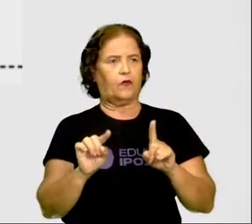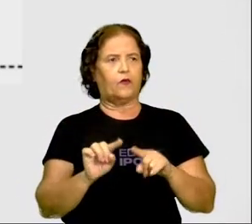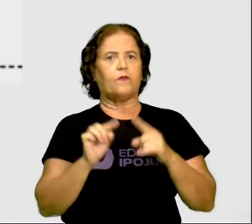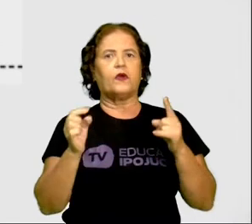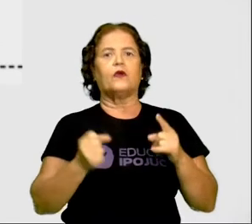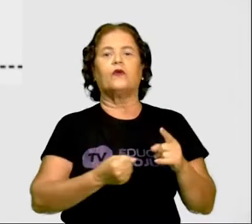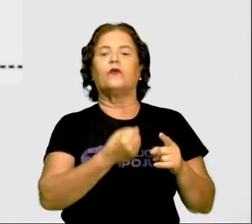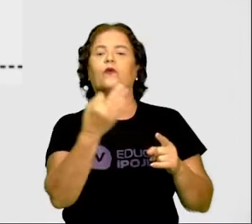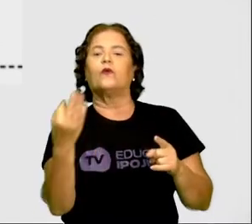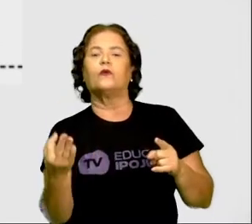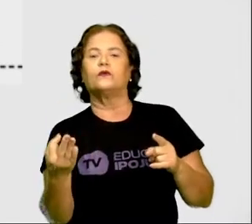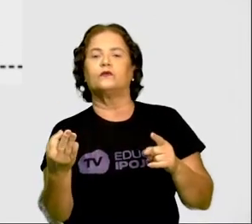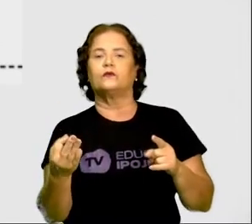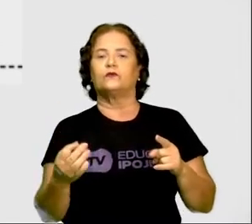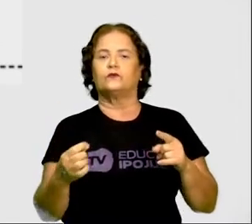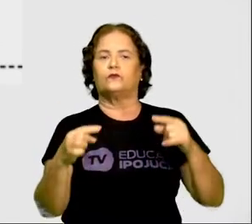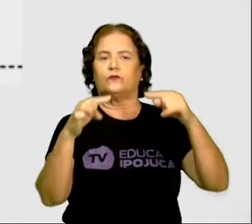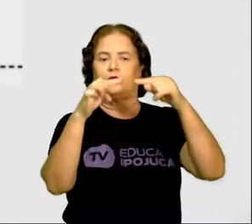quantos lados?